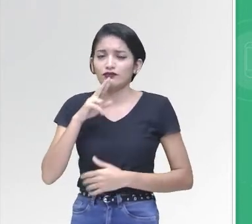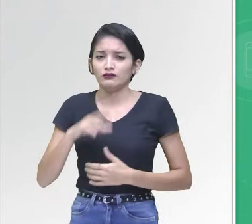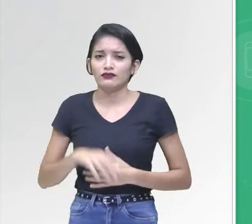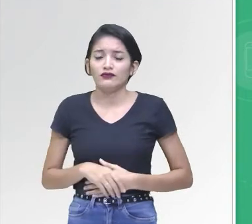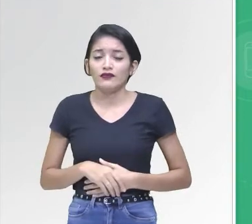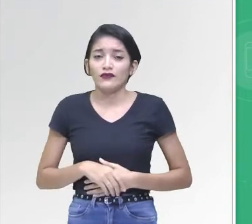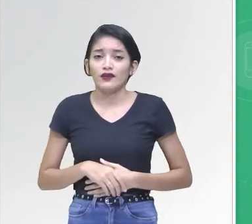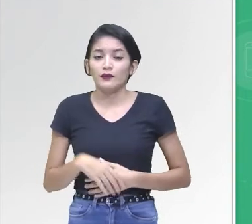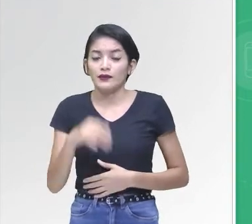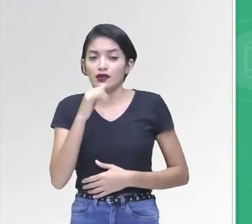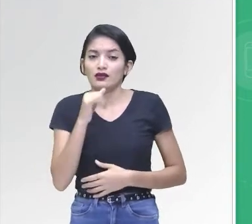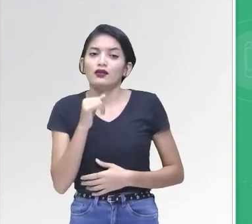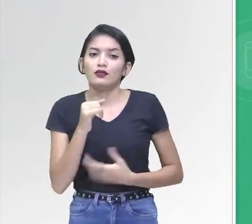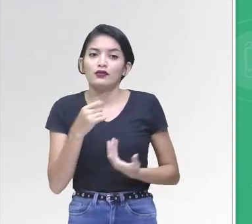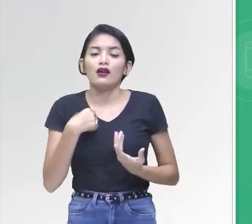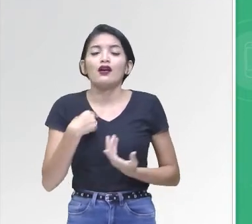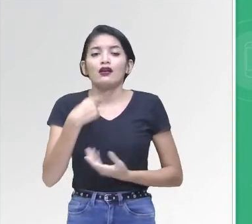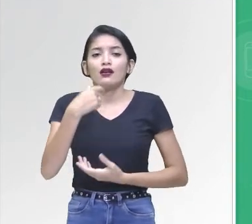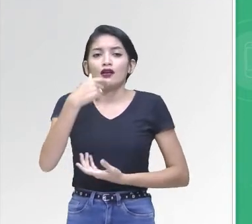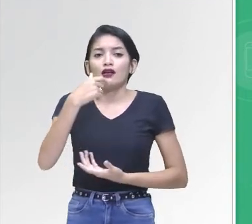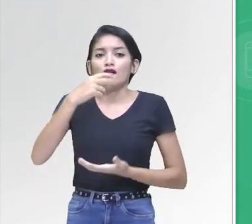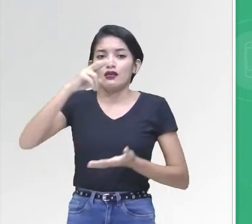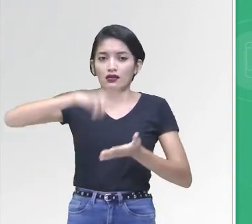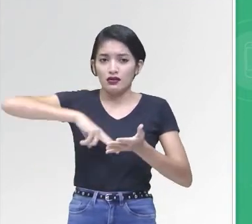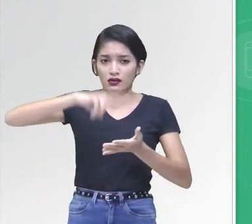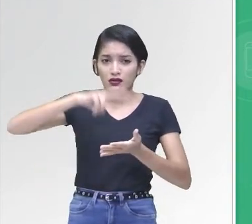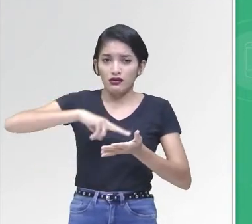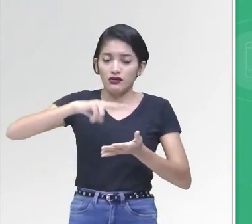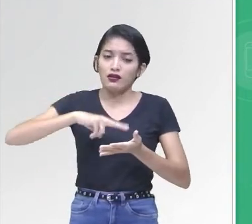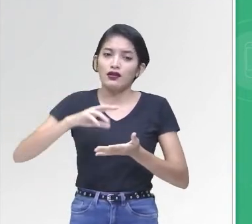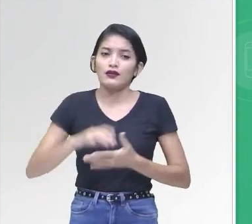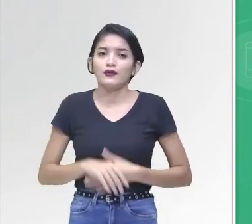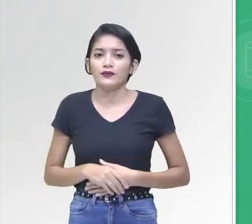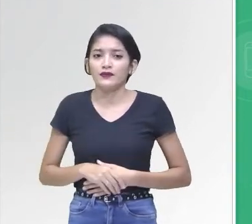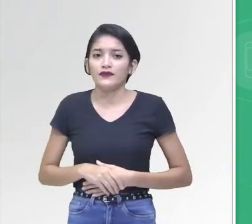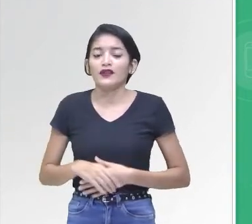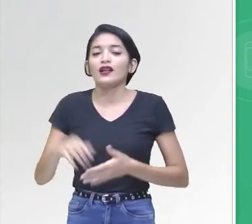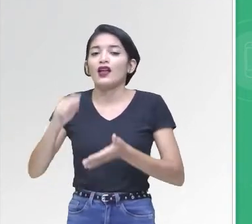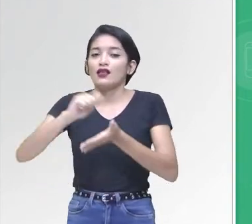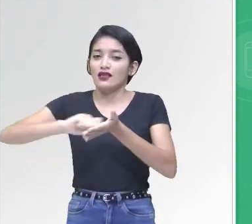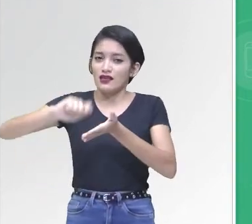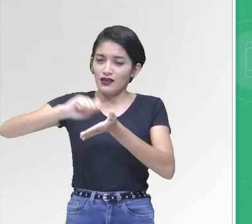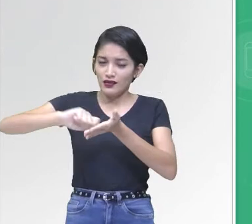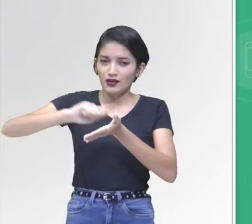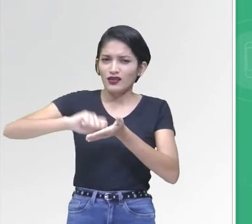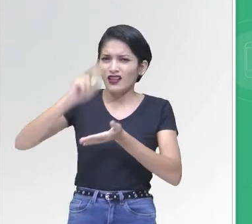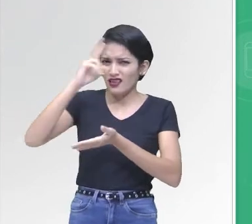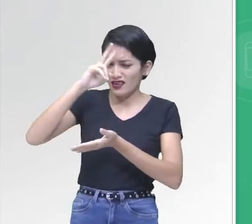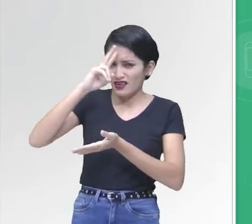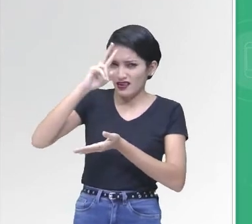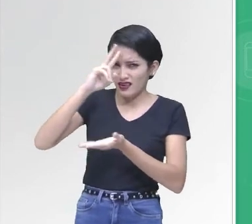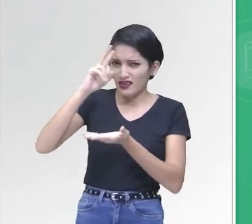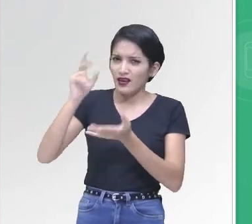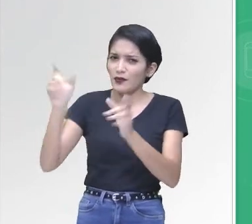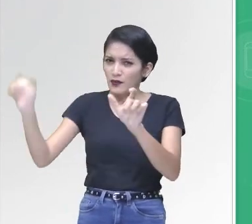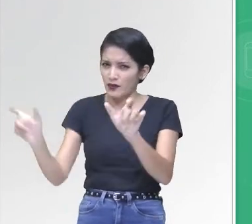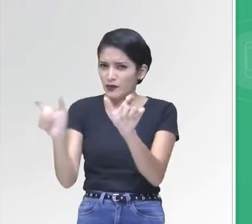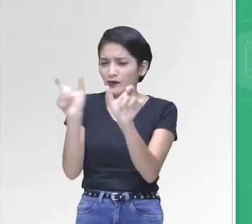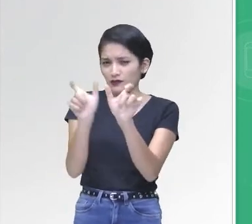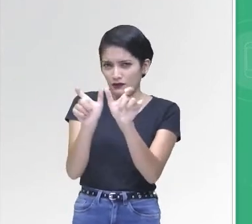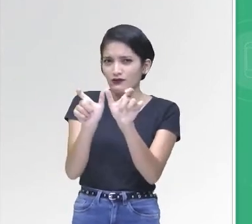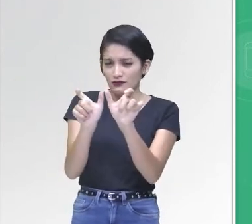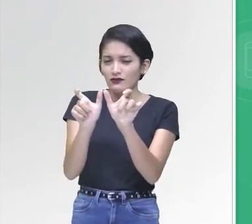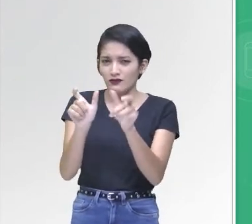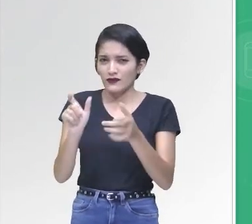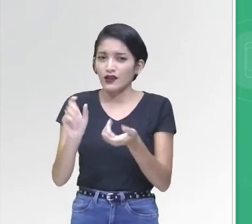você pode dizer assim, ó, leo, e o verbo escribir, e escribo. Você lembra da desinência aqui do verbo escribir na primeira